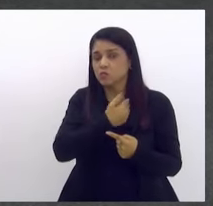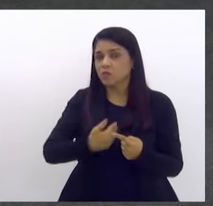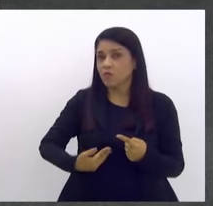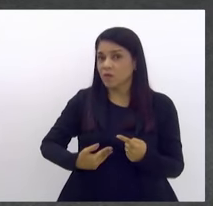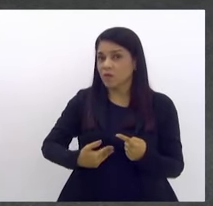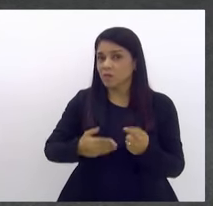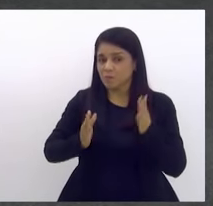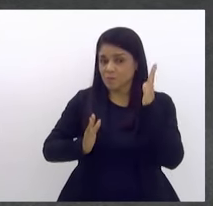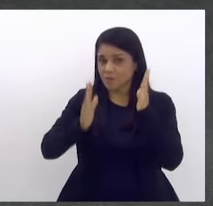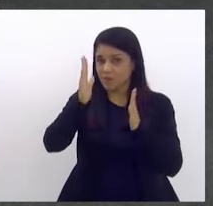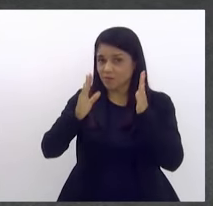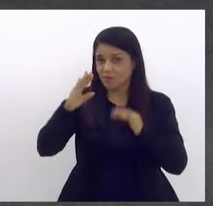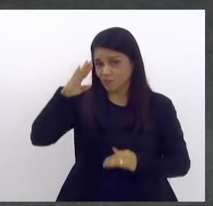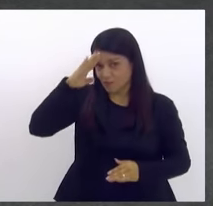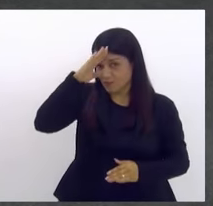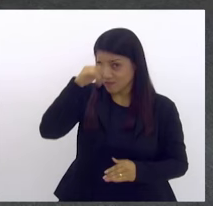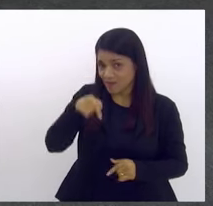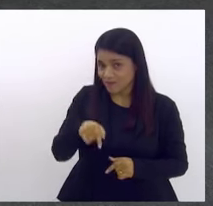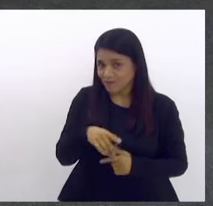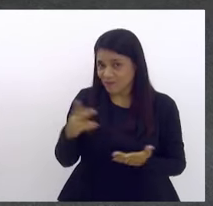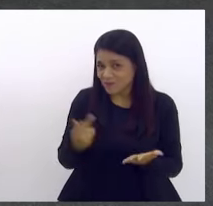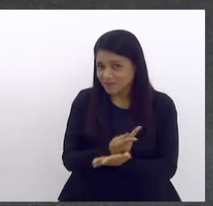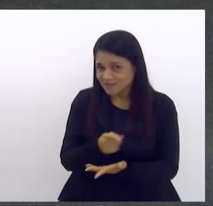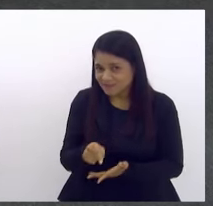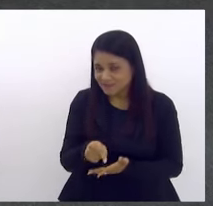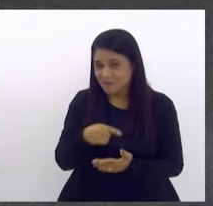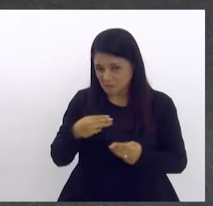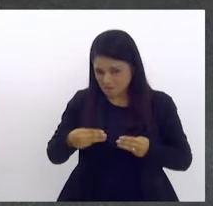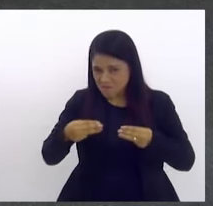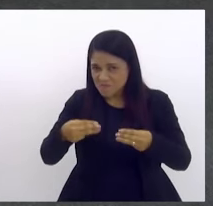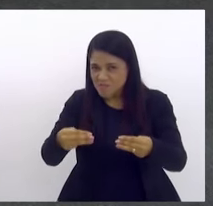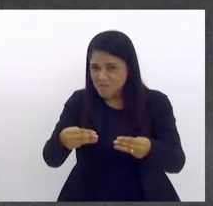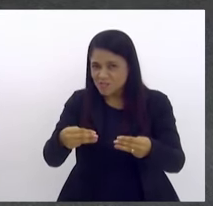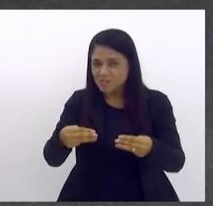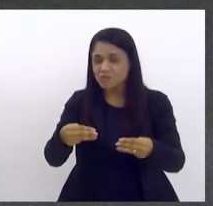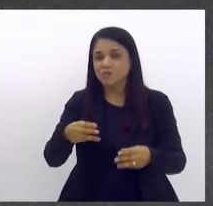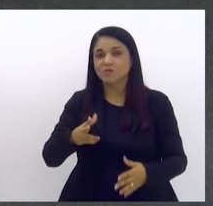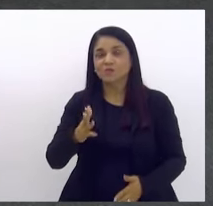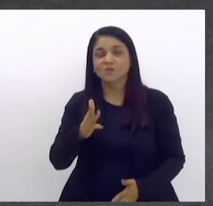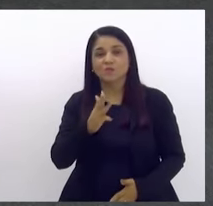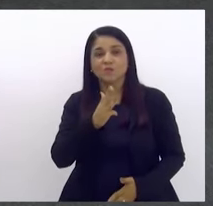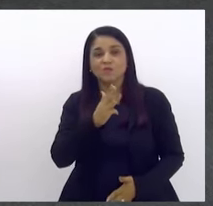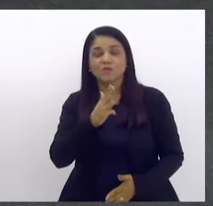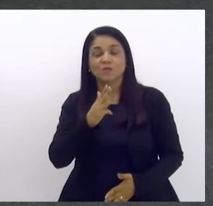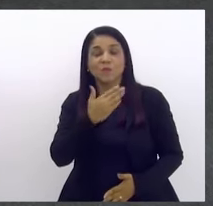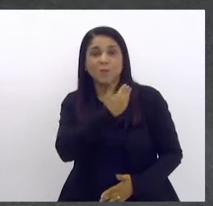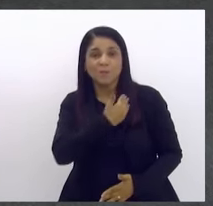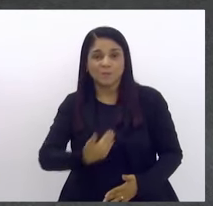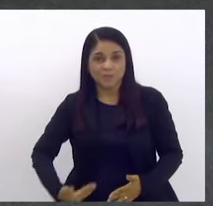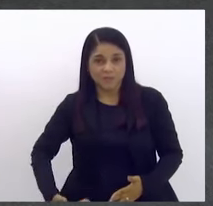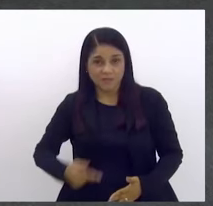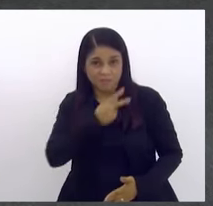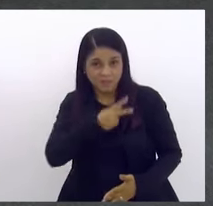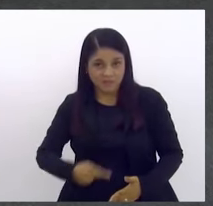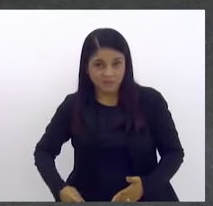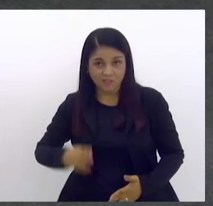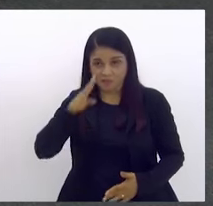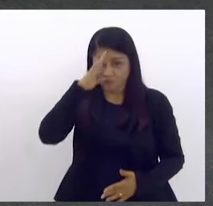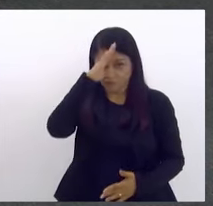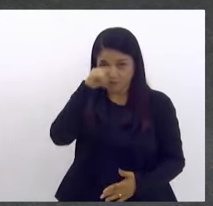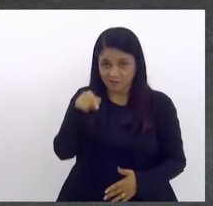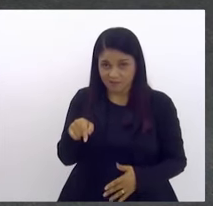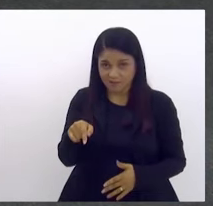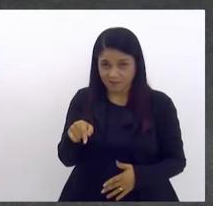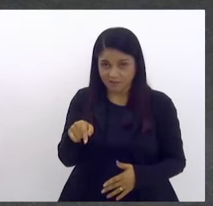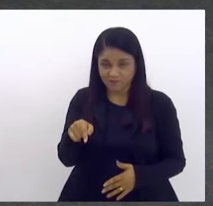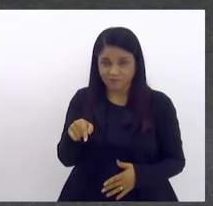Bolsonaro. Imagine se algum ministro do presidente Bolsonaro ou o próprio presidente Bolsonaro tivesse